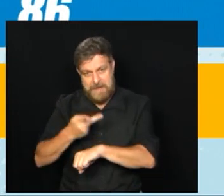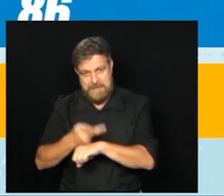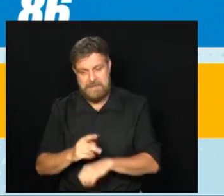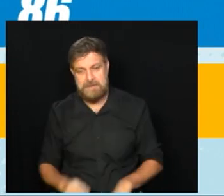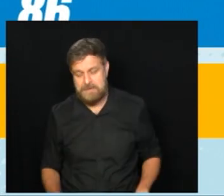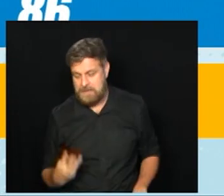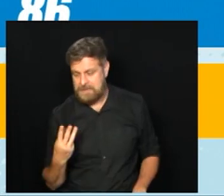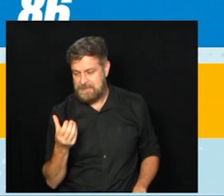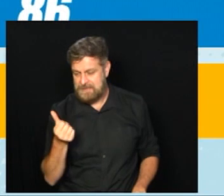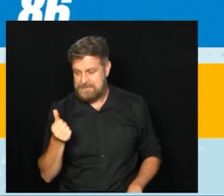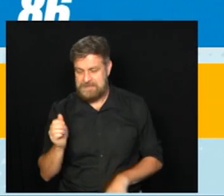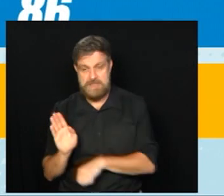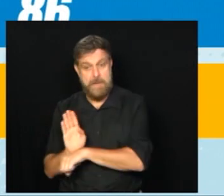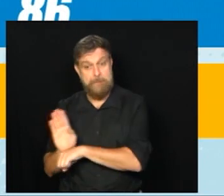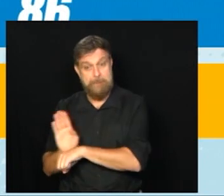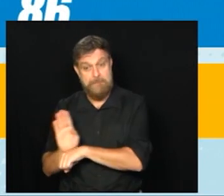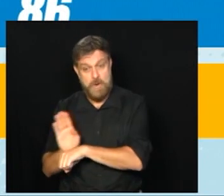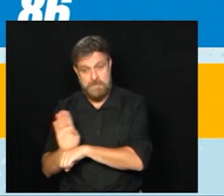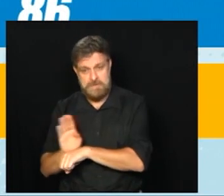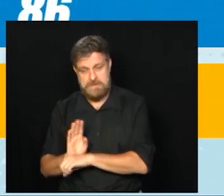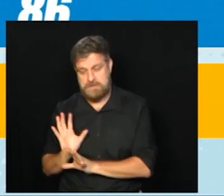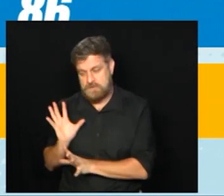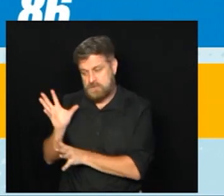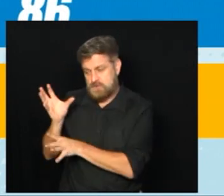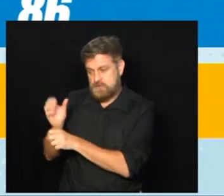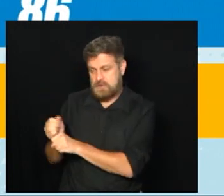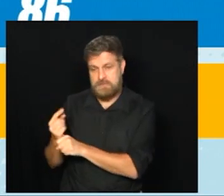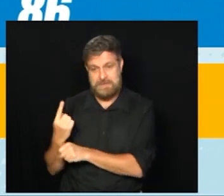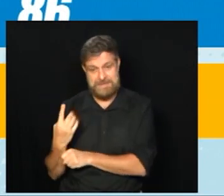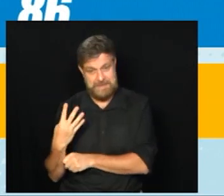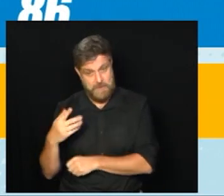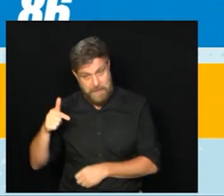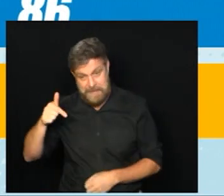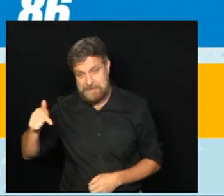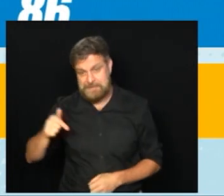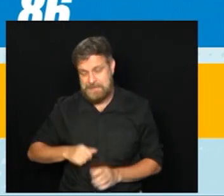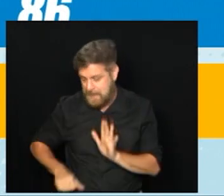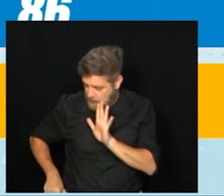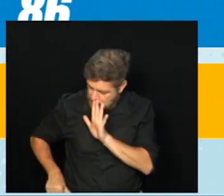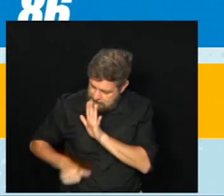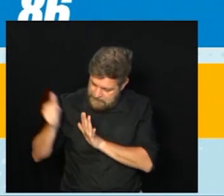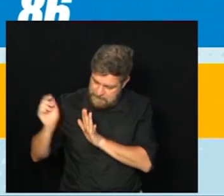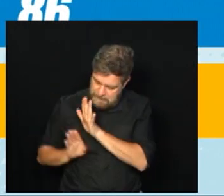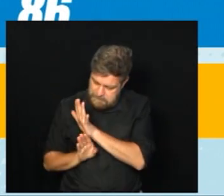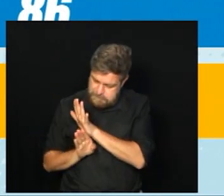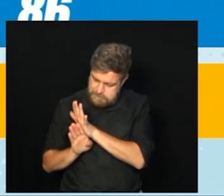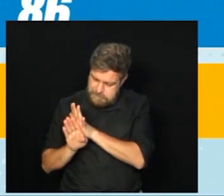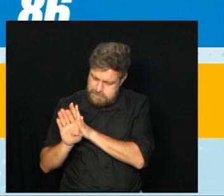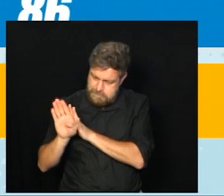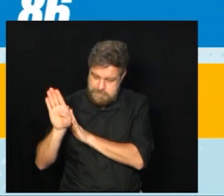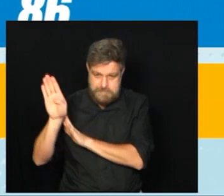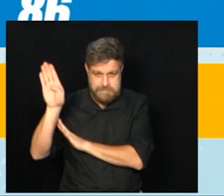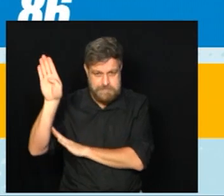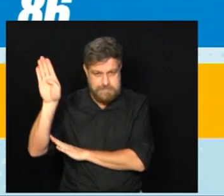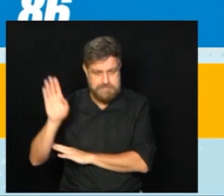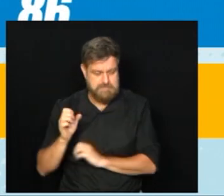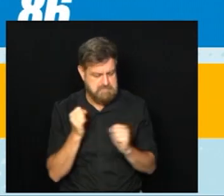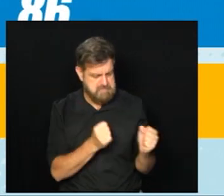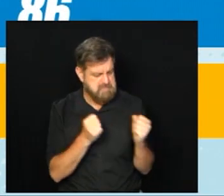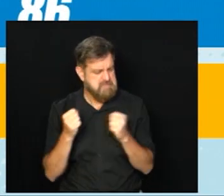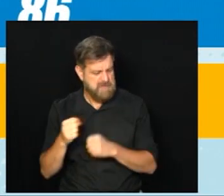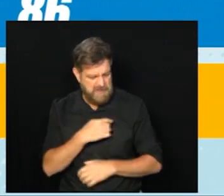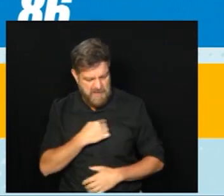prata e 36 medalhas de bronze. Disparado na 1ª colocação, uma grande potência a China